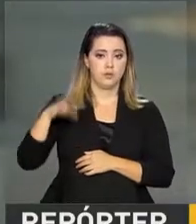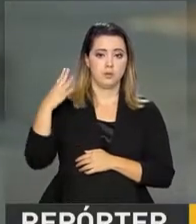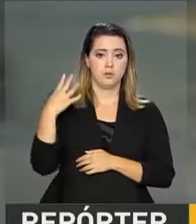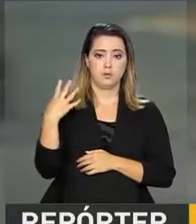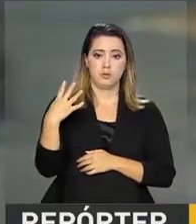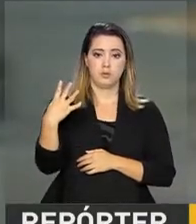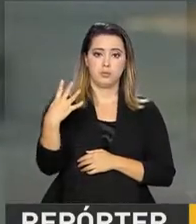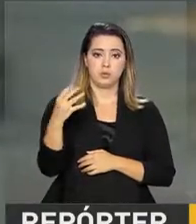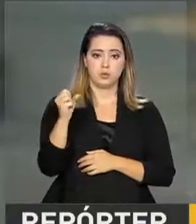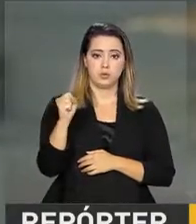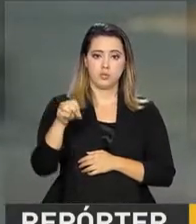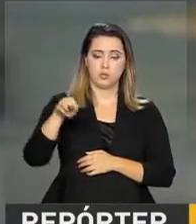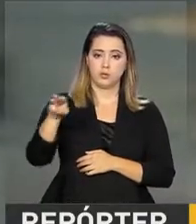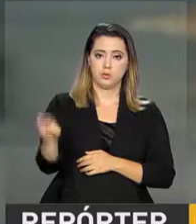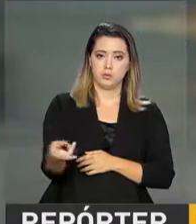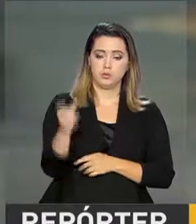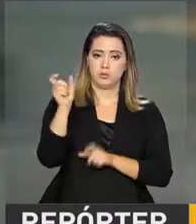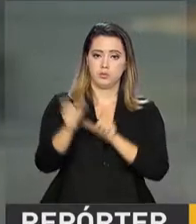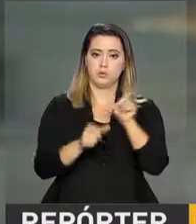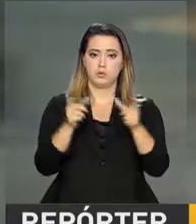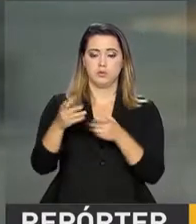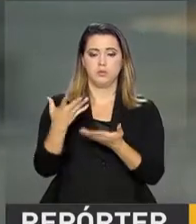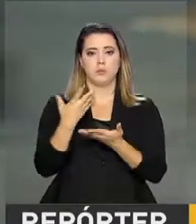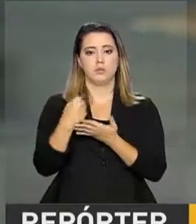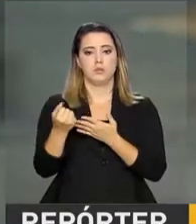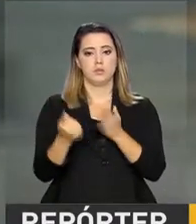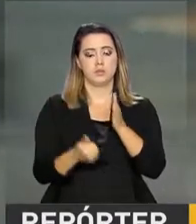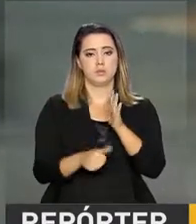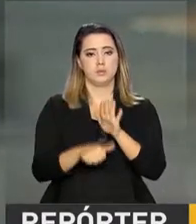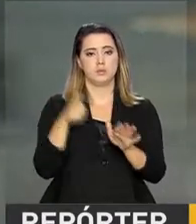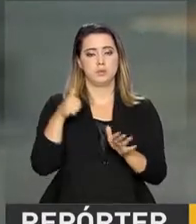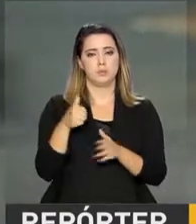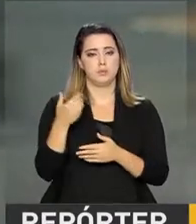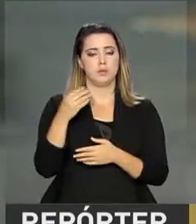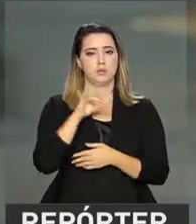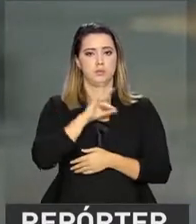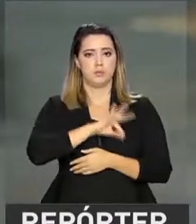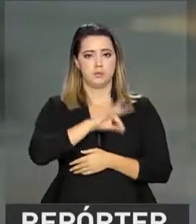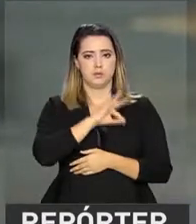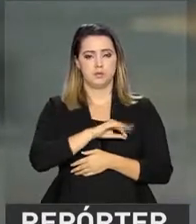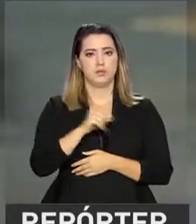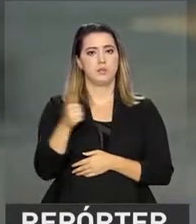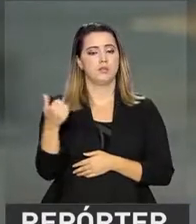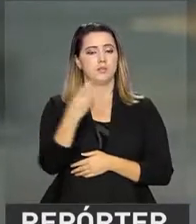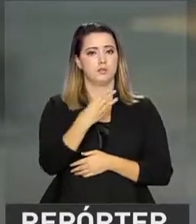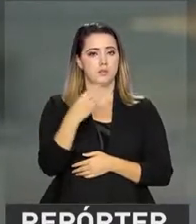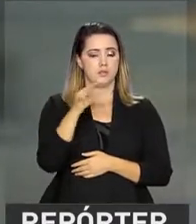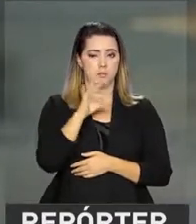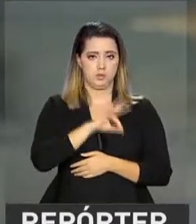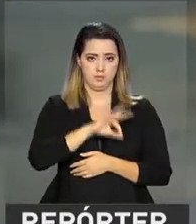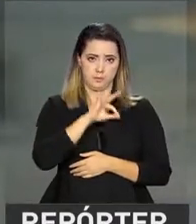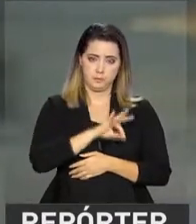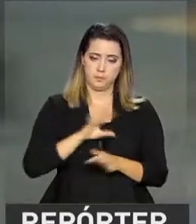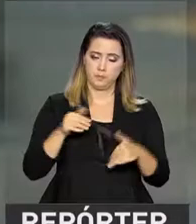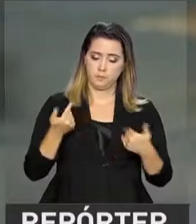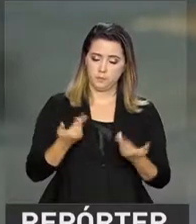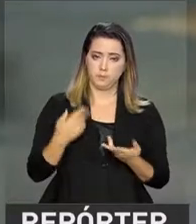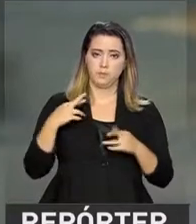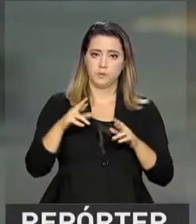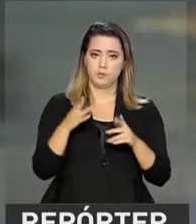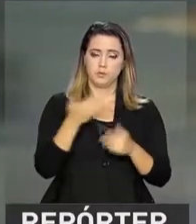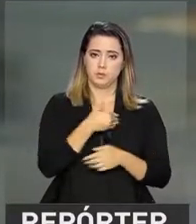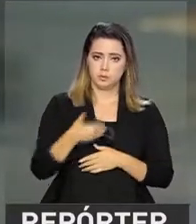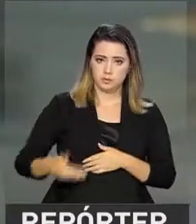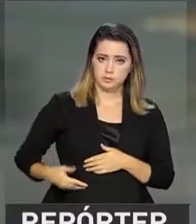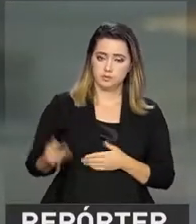48 milhões de trabalhadores vão receber, sim, a primeira parcela do 13º. Com isso, a expectativa do governo é injetar